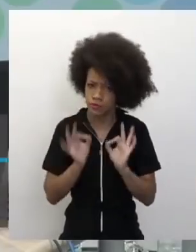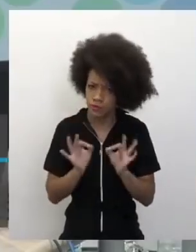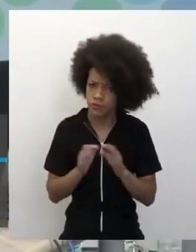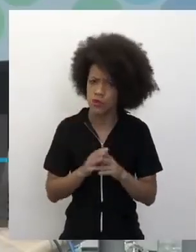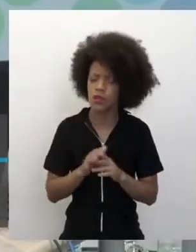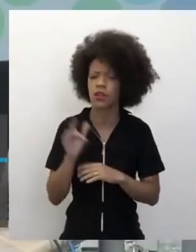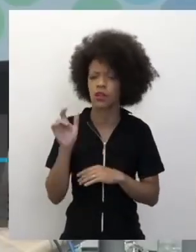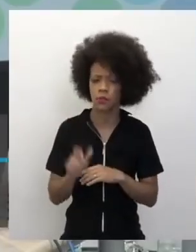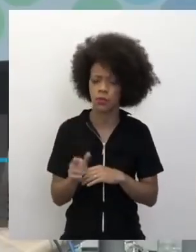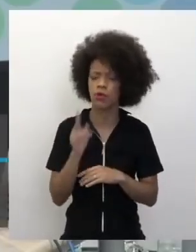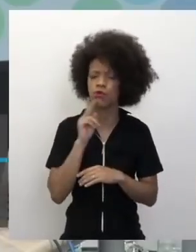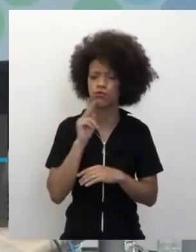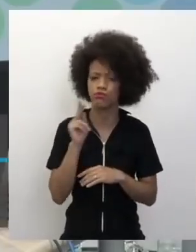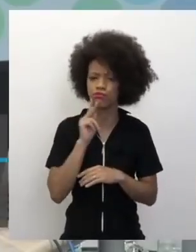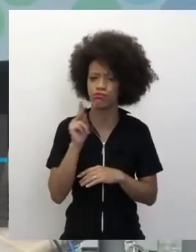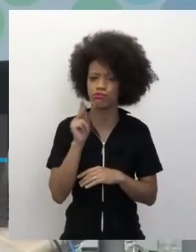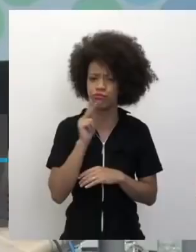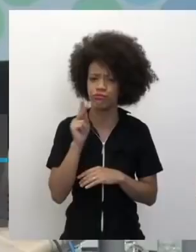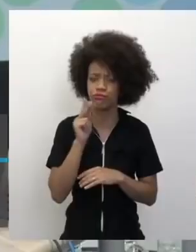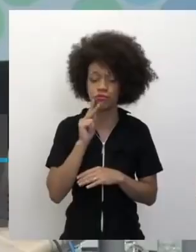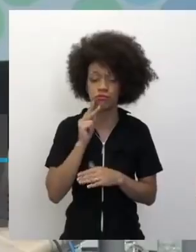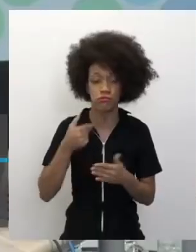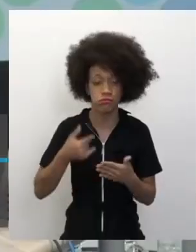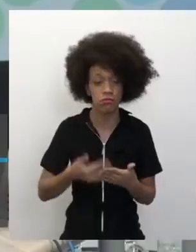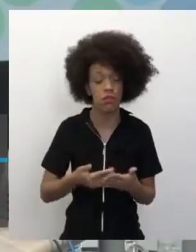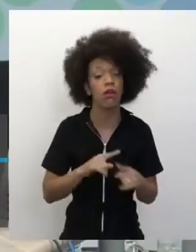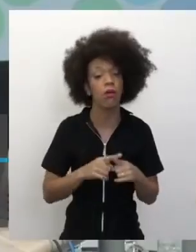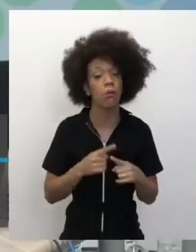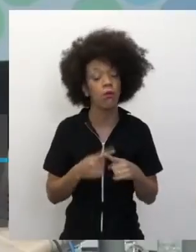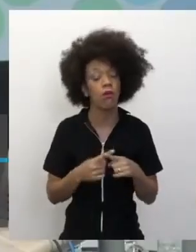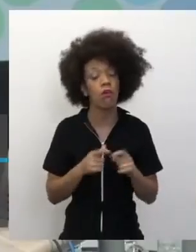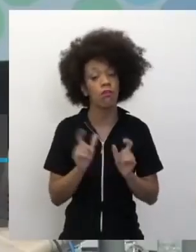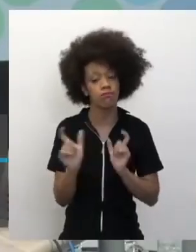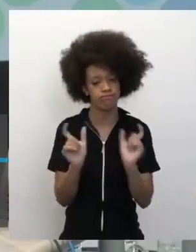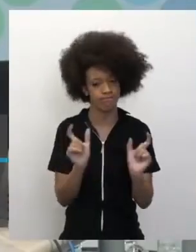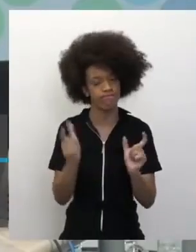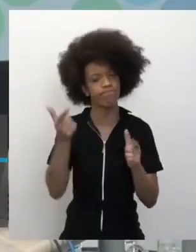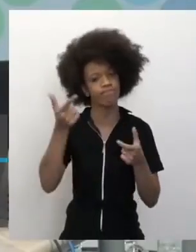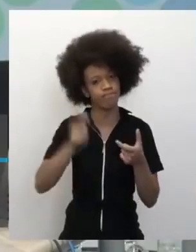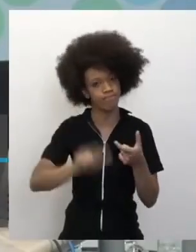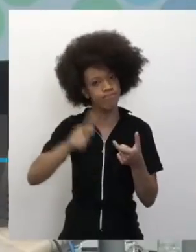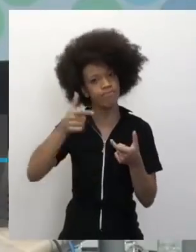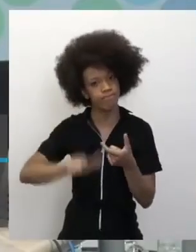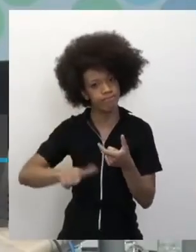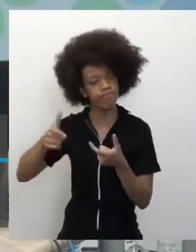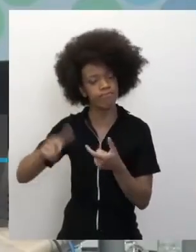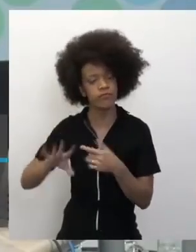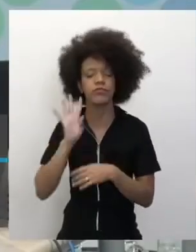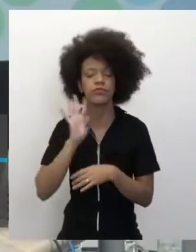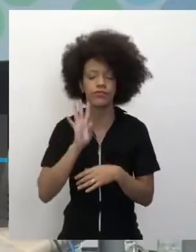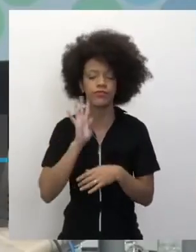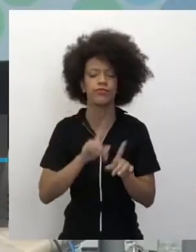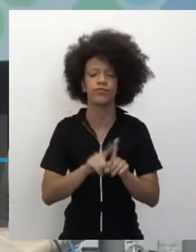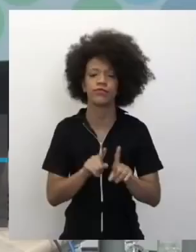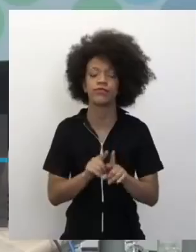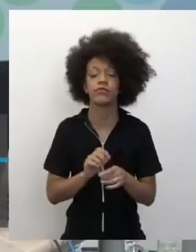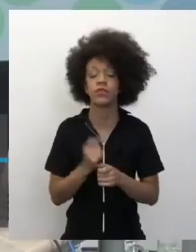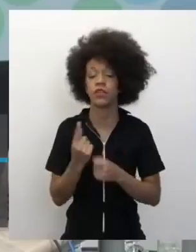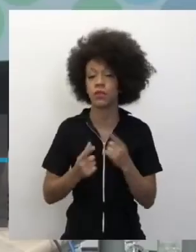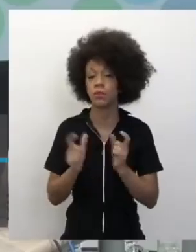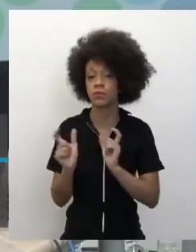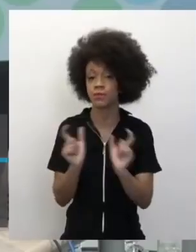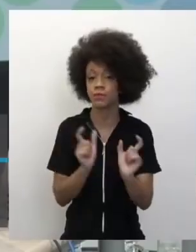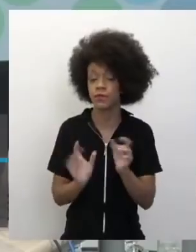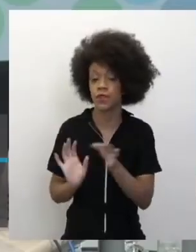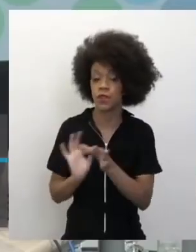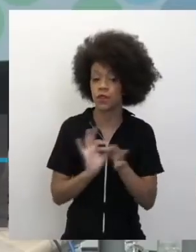fuma bastante, porque essas palavras apareceram várias vezes, isso é legal também. algumas palavras que estão